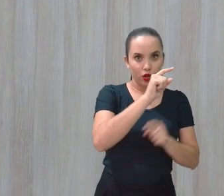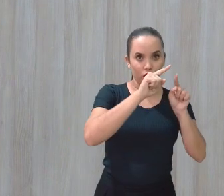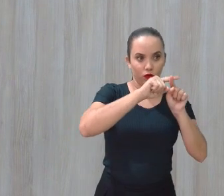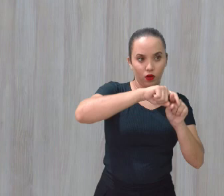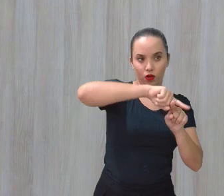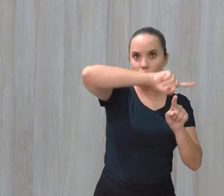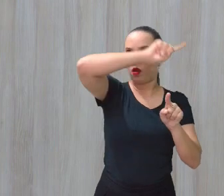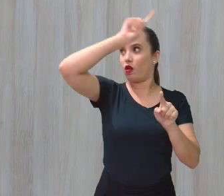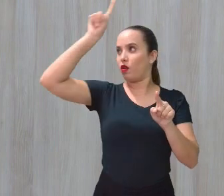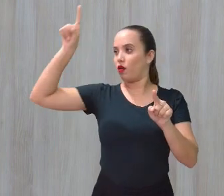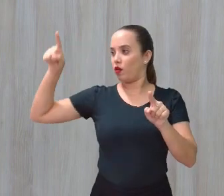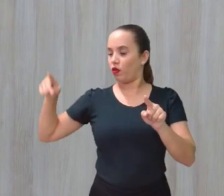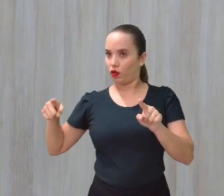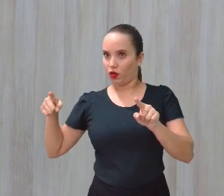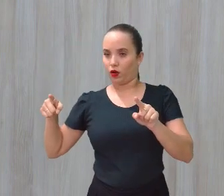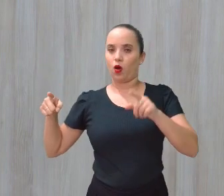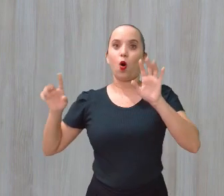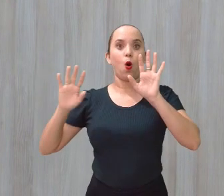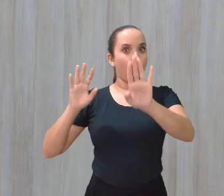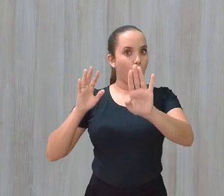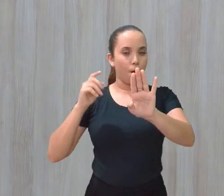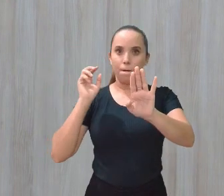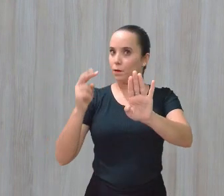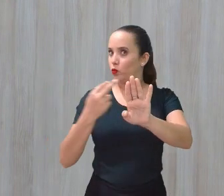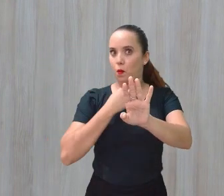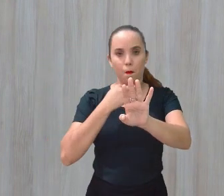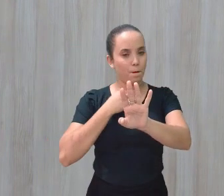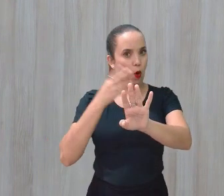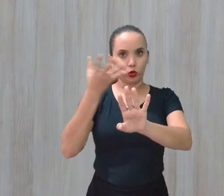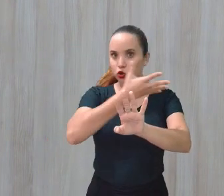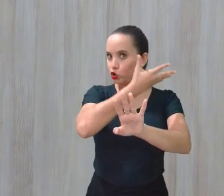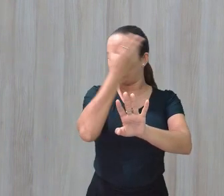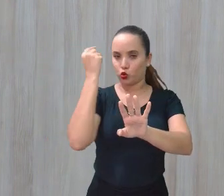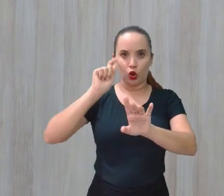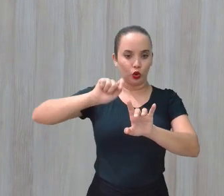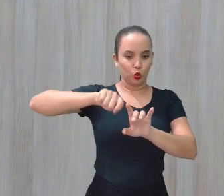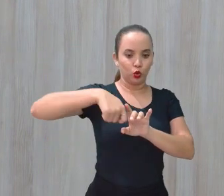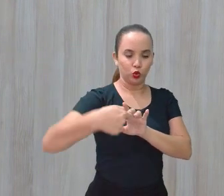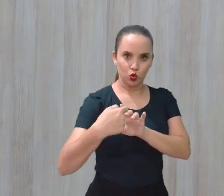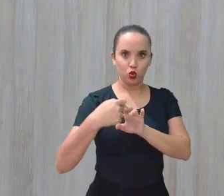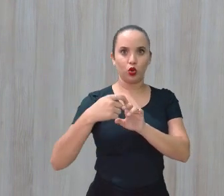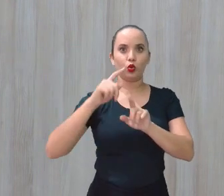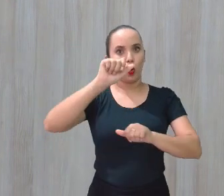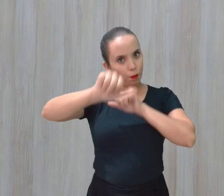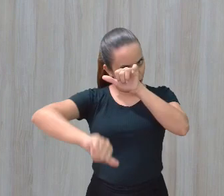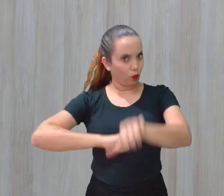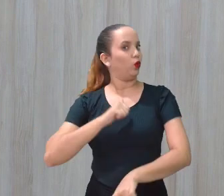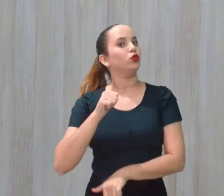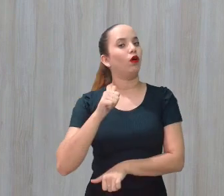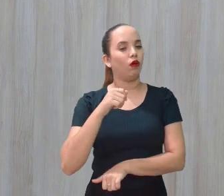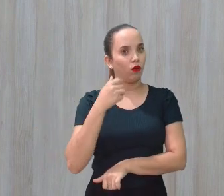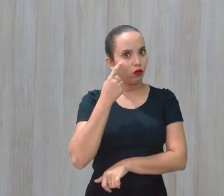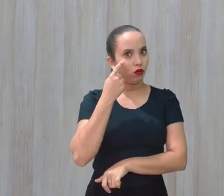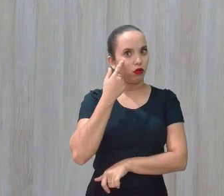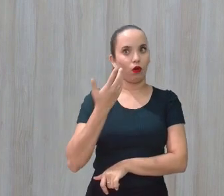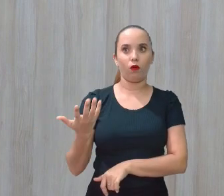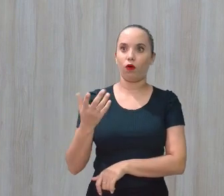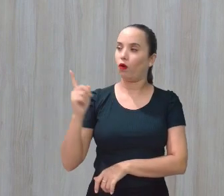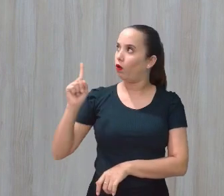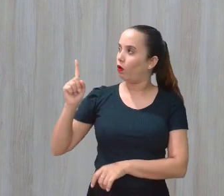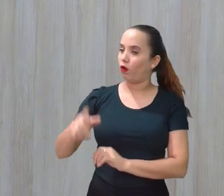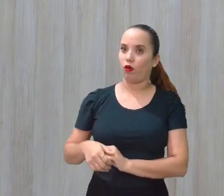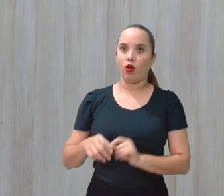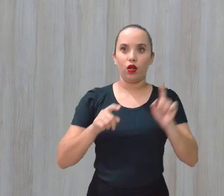lado, não esquece de fazer o que a gente chama de jogo de sinal. Então, aquele 10 passando para o outro lado, observa que ele